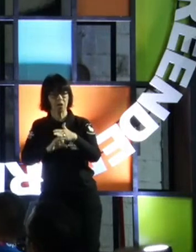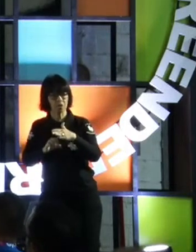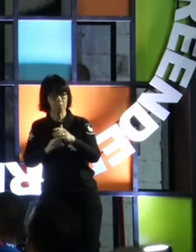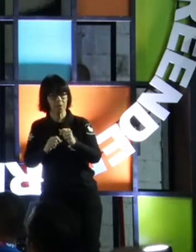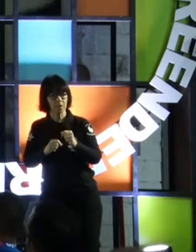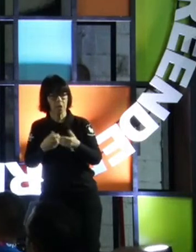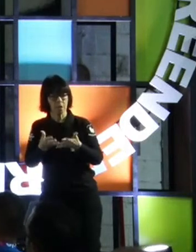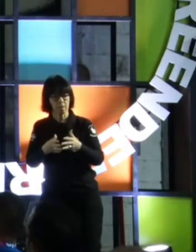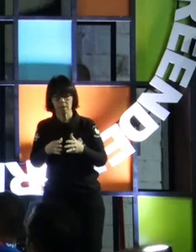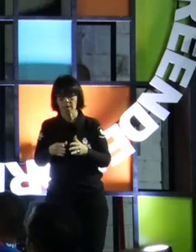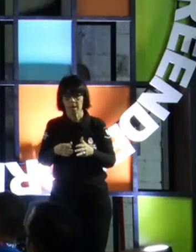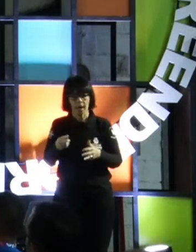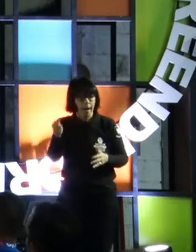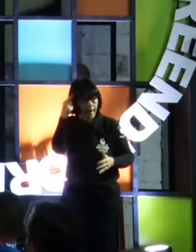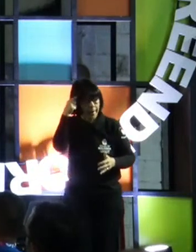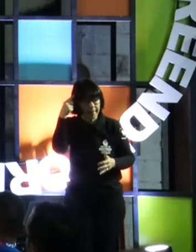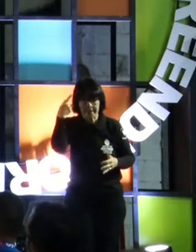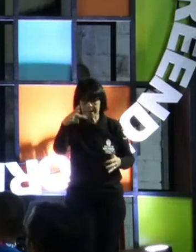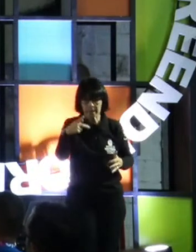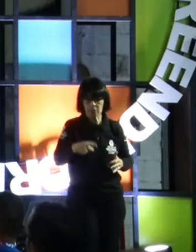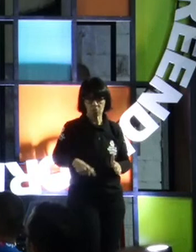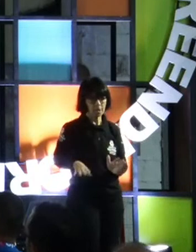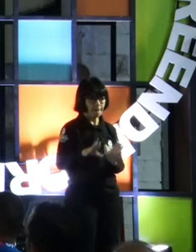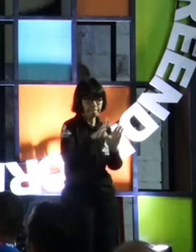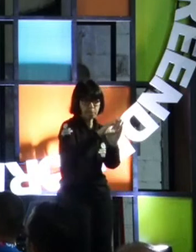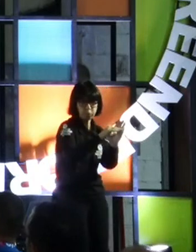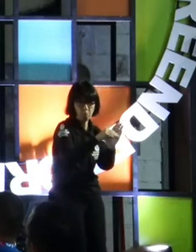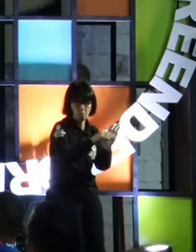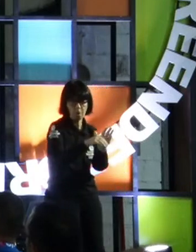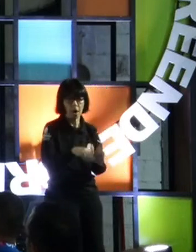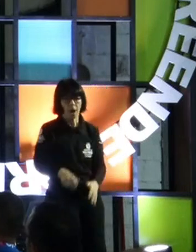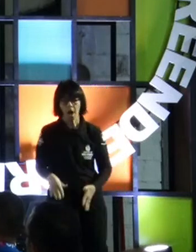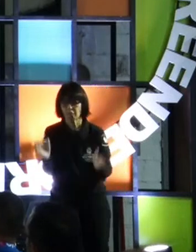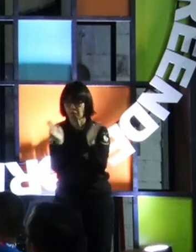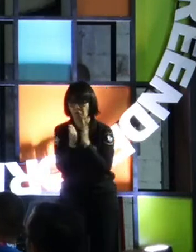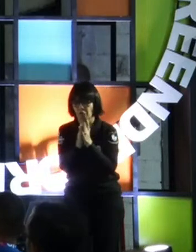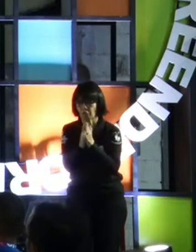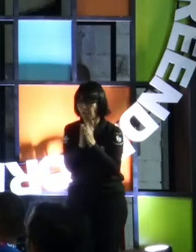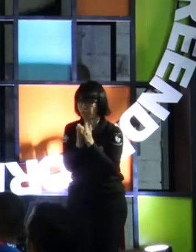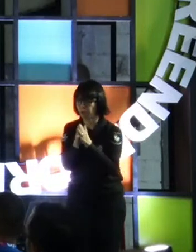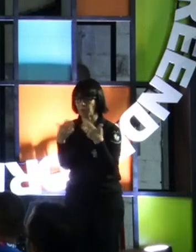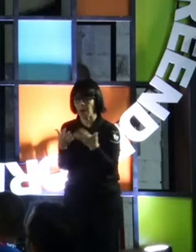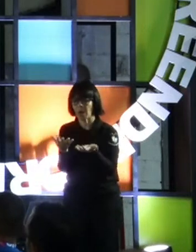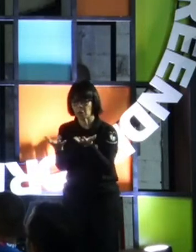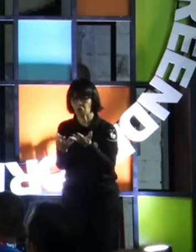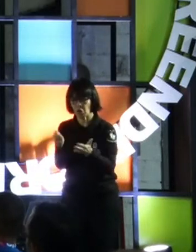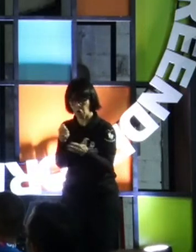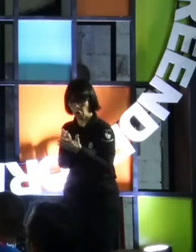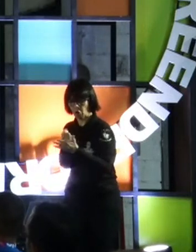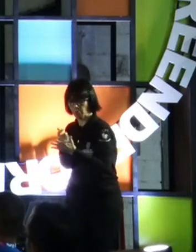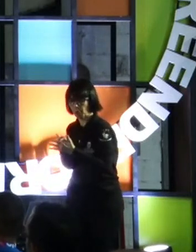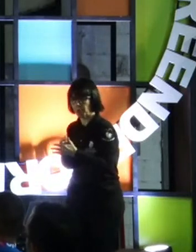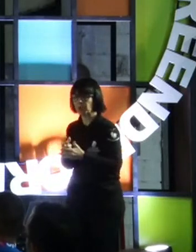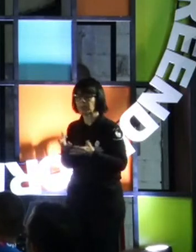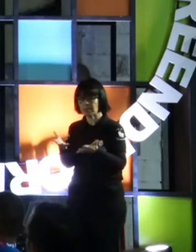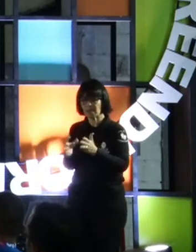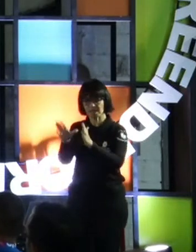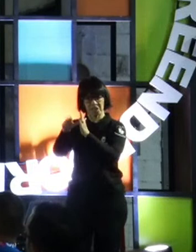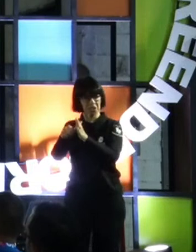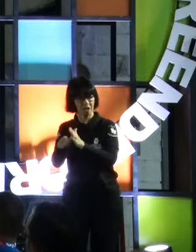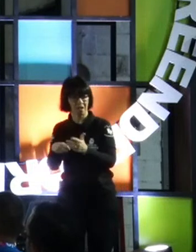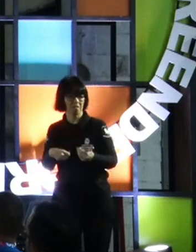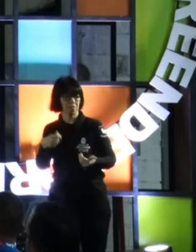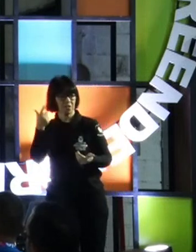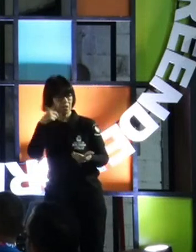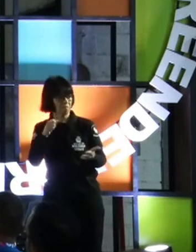simplesmente rouba a sua ideia, você vai rezar para ele querer comprar. Você fica rezando, espero que ele queira me comprar, porque se ele quiser roubar, ele rouba. Você não vai ter dinheiro